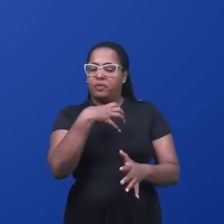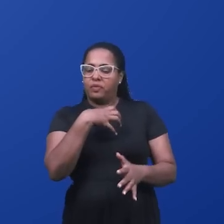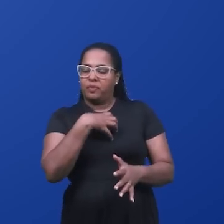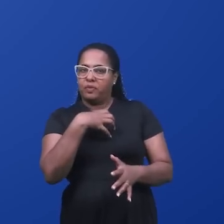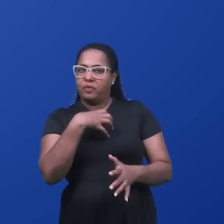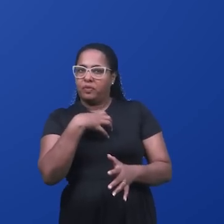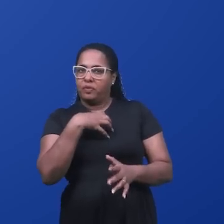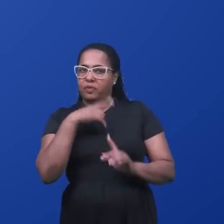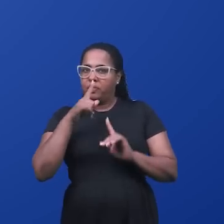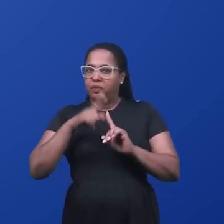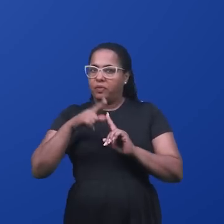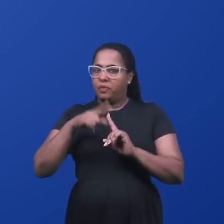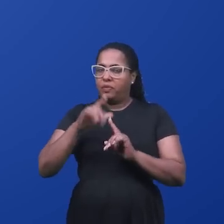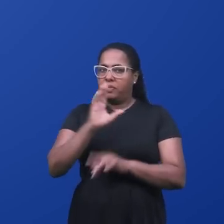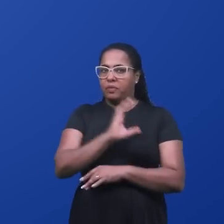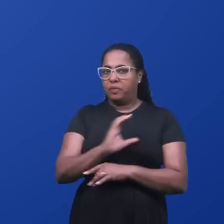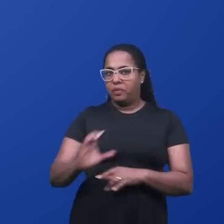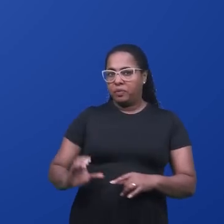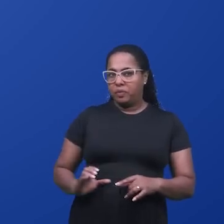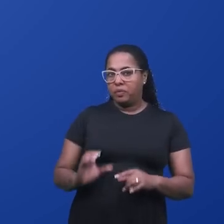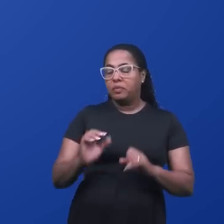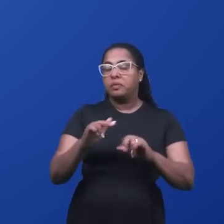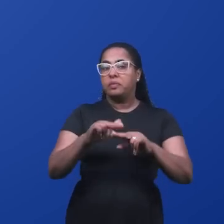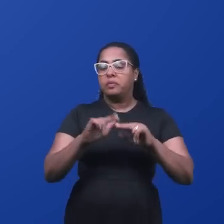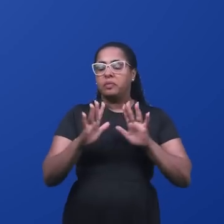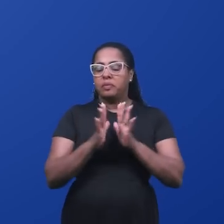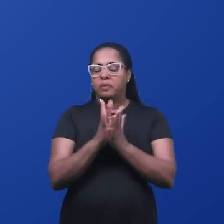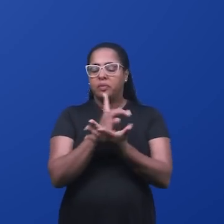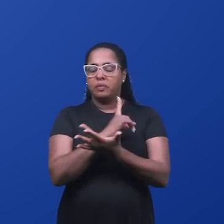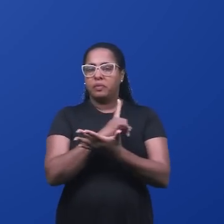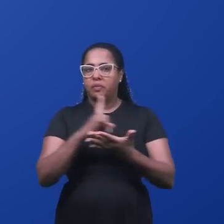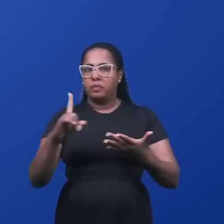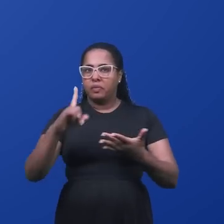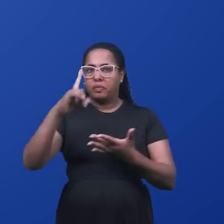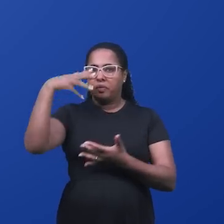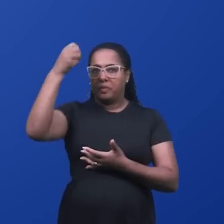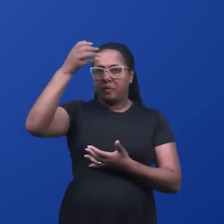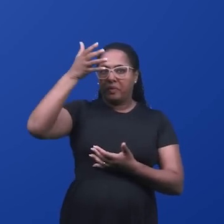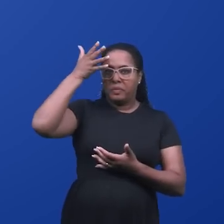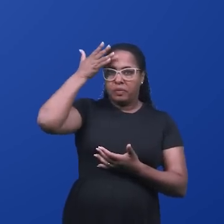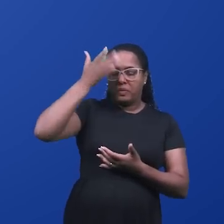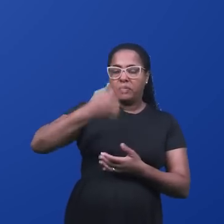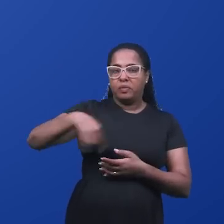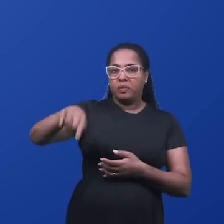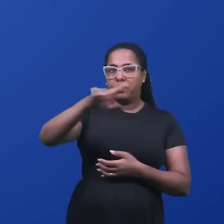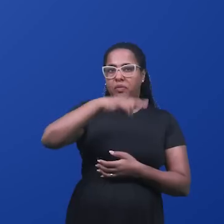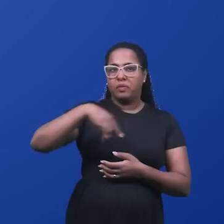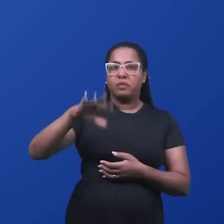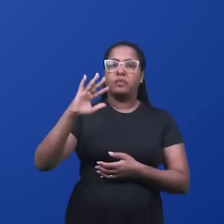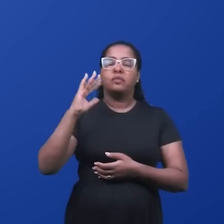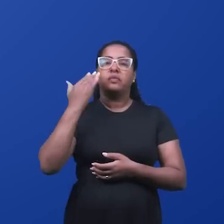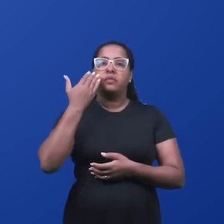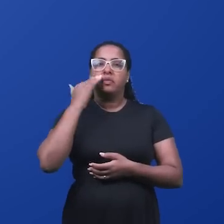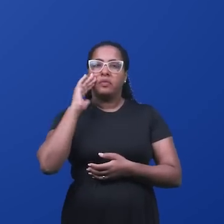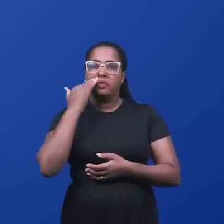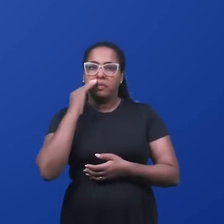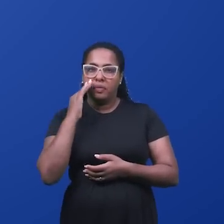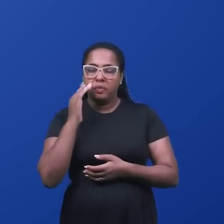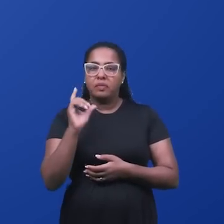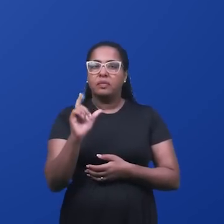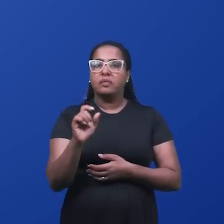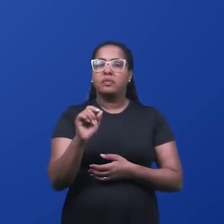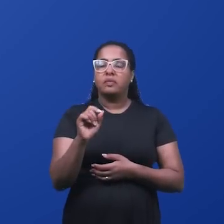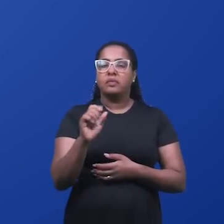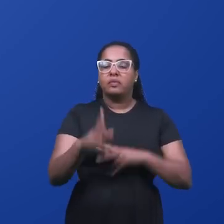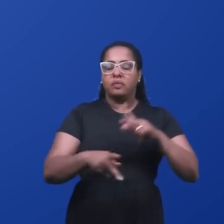de Cristo. Através da palavra revelada, nós entendemos e compreendemos